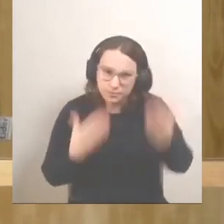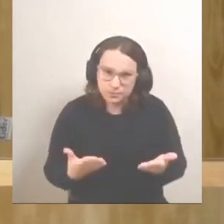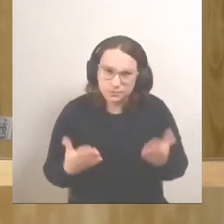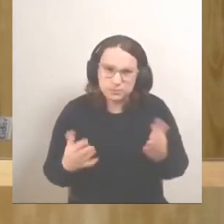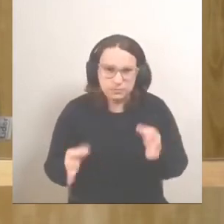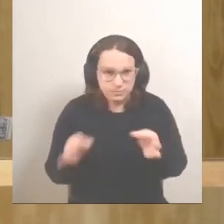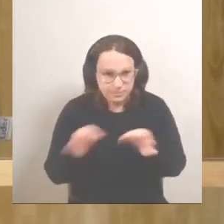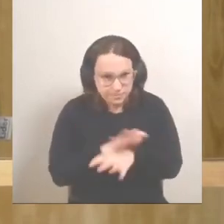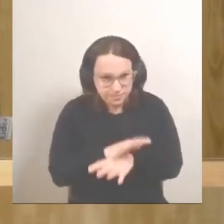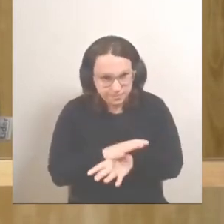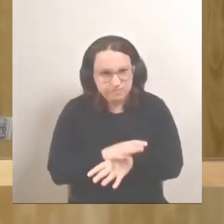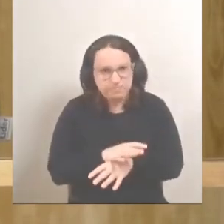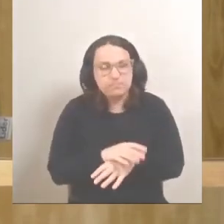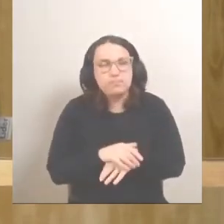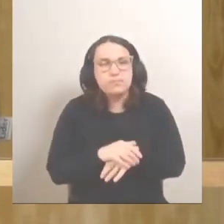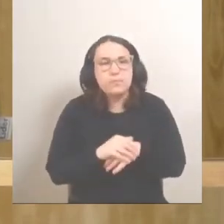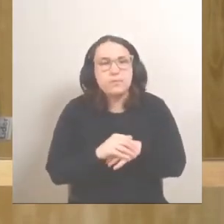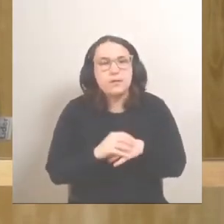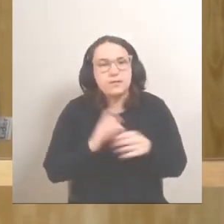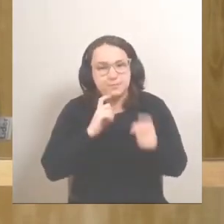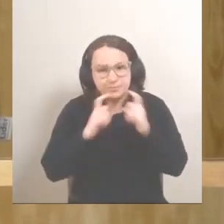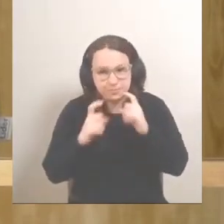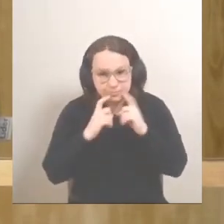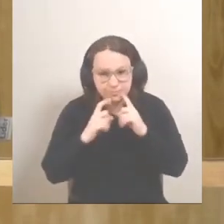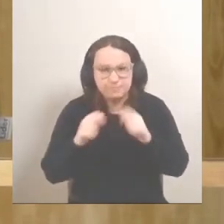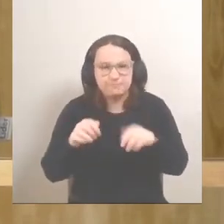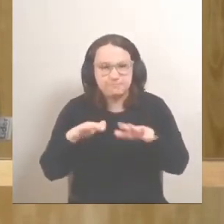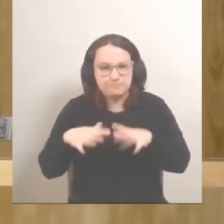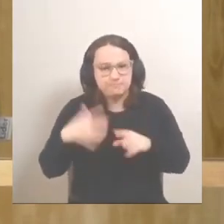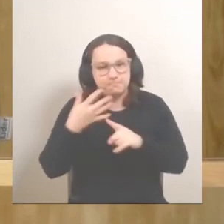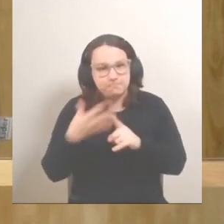encerrar a nossa sessão solene,